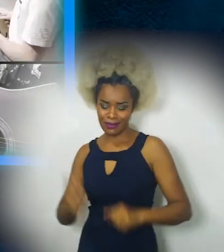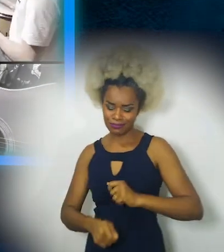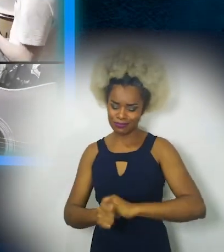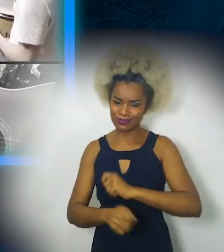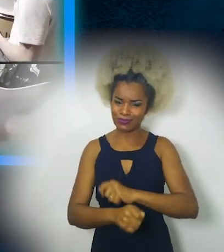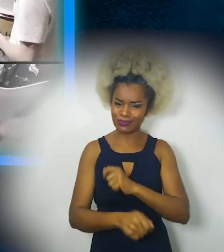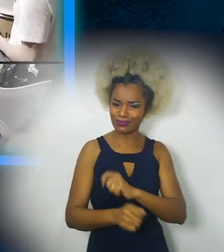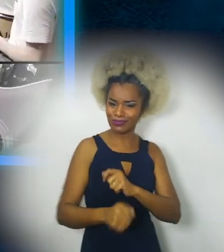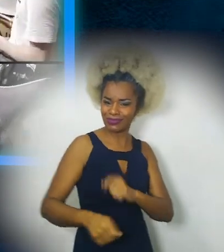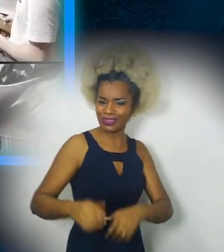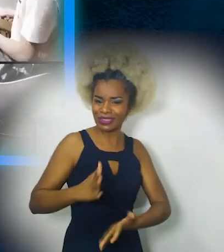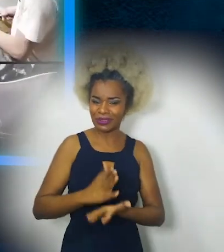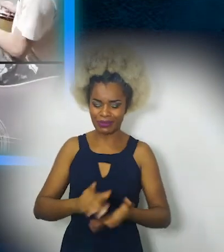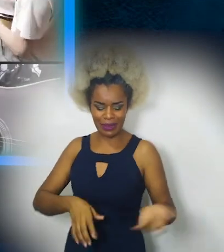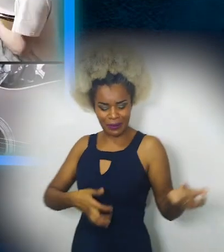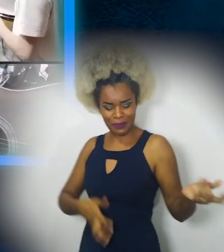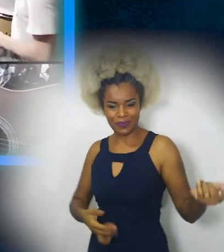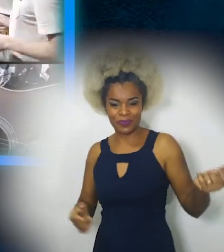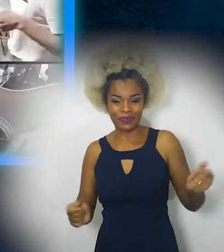diferente.